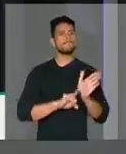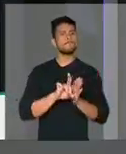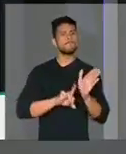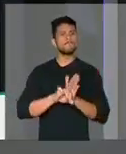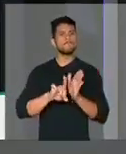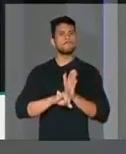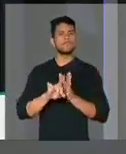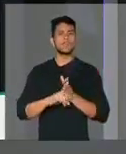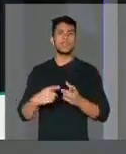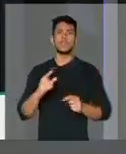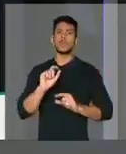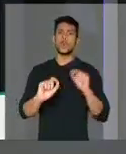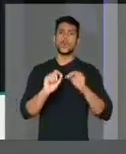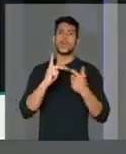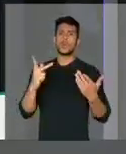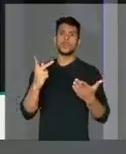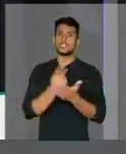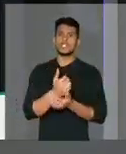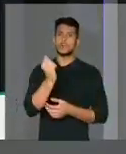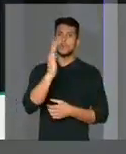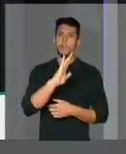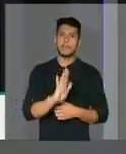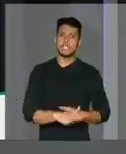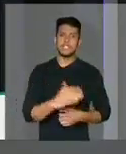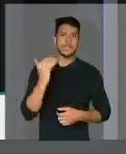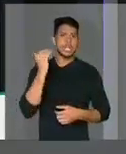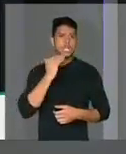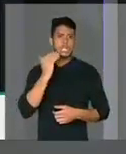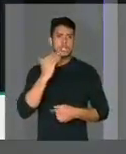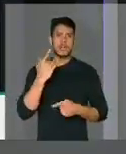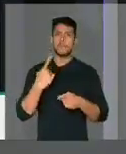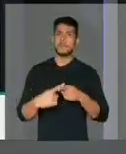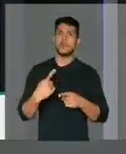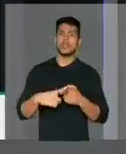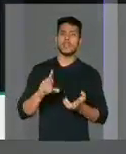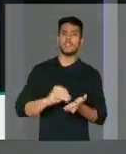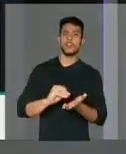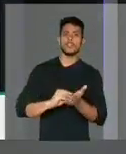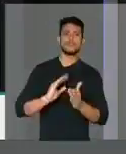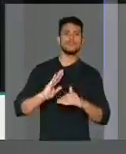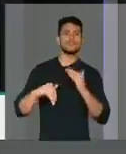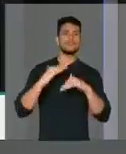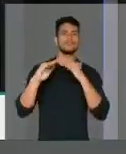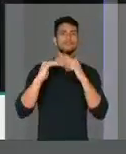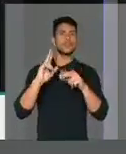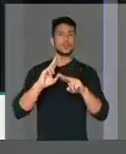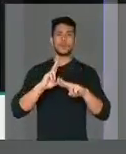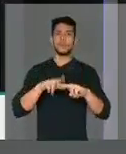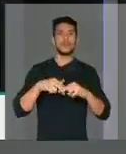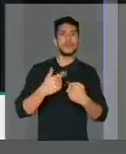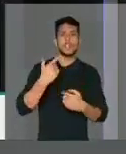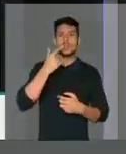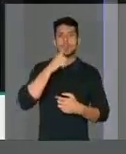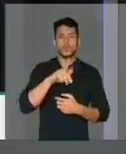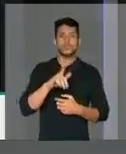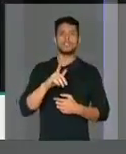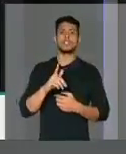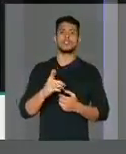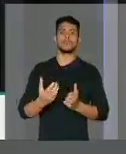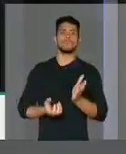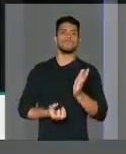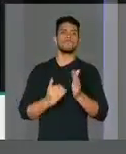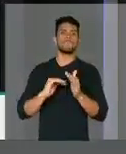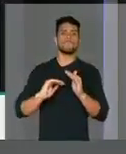o Brasil não deu certo? Por que o Brasil não cresceu, não prosperou como as demais nações da